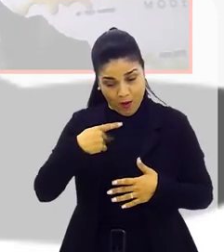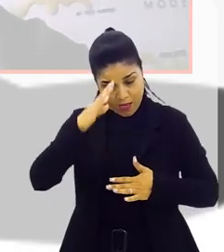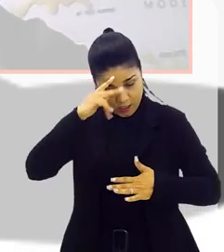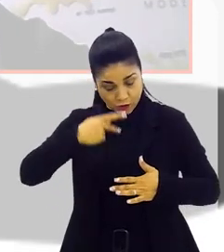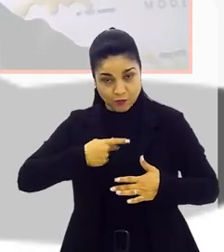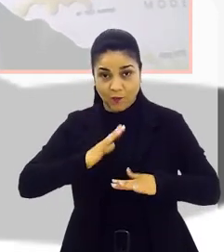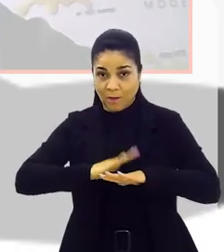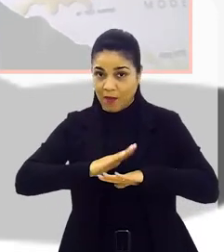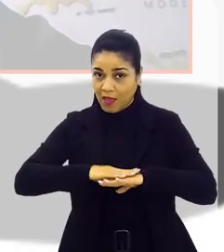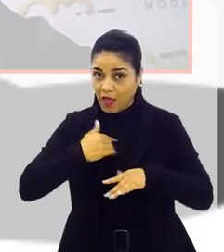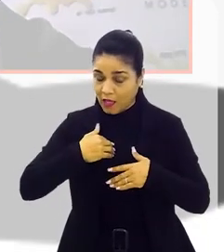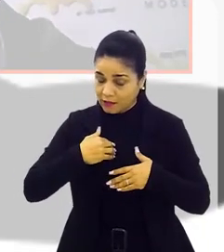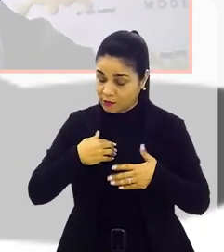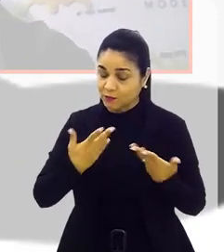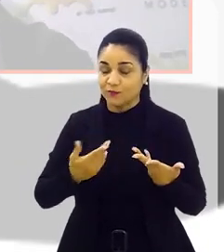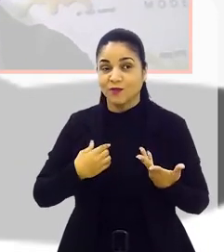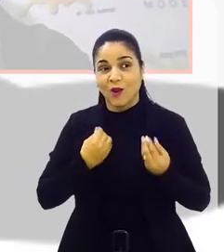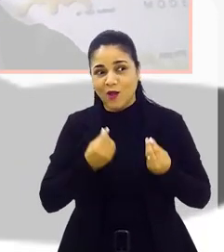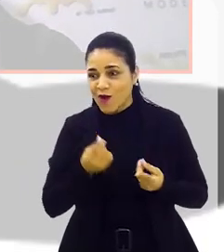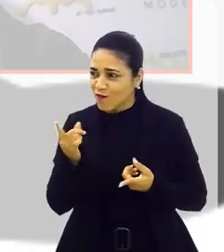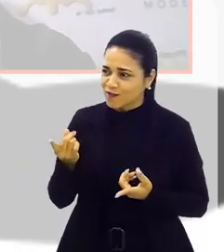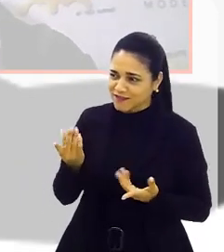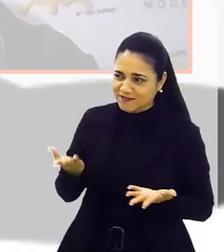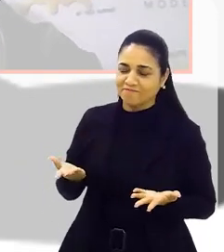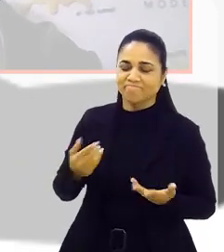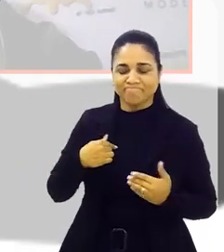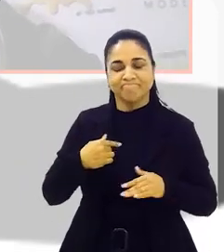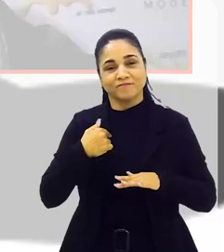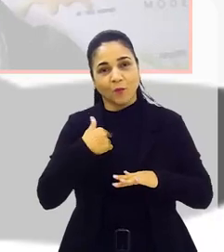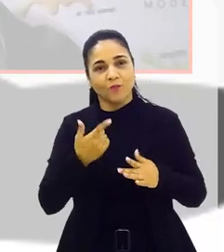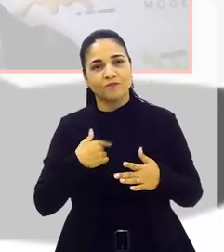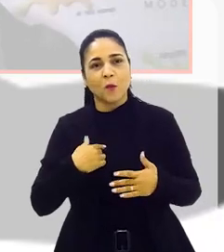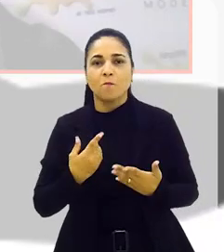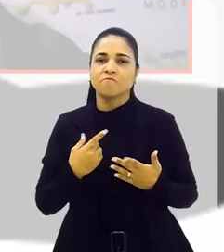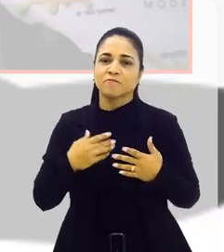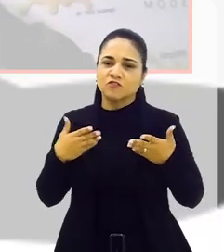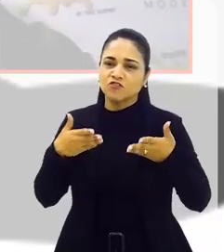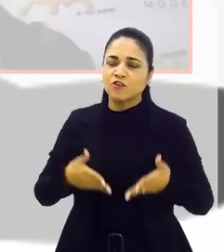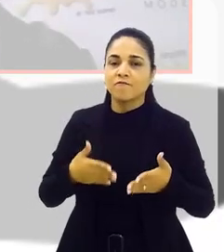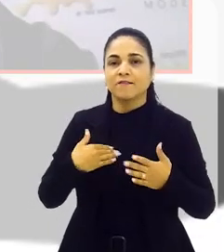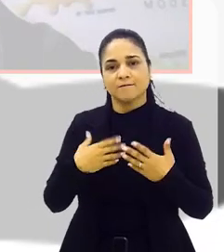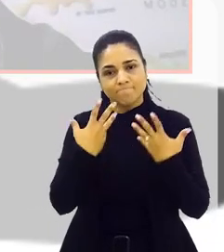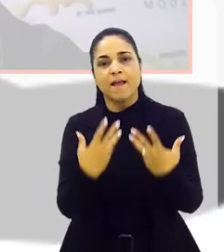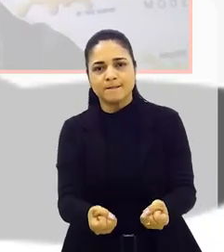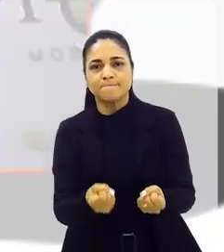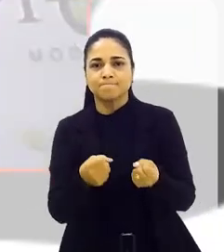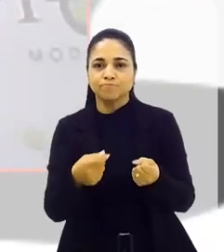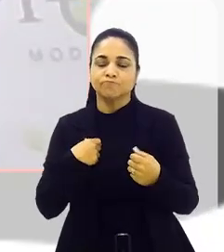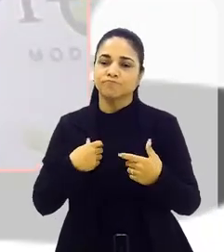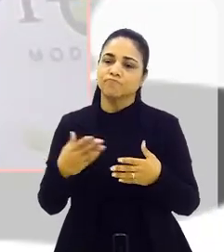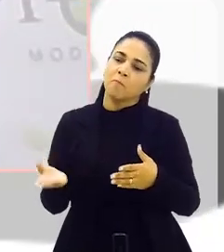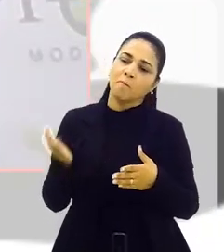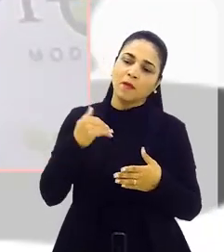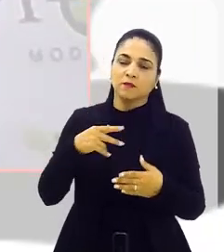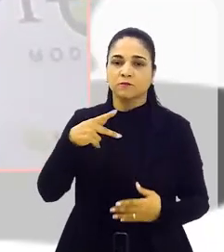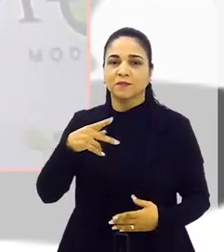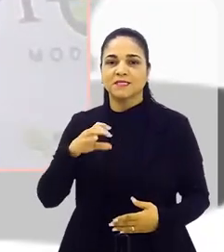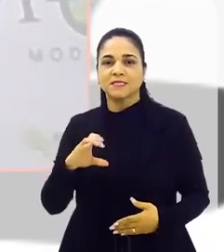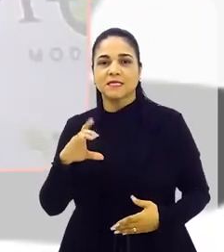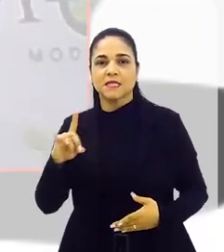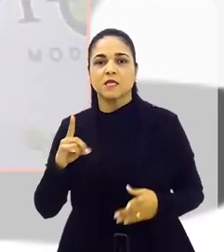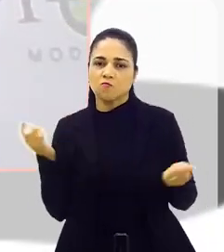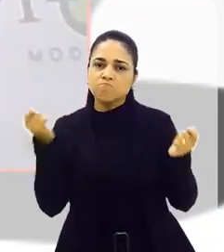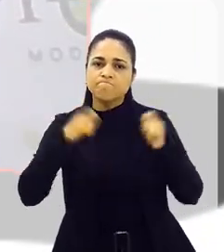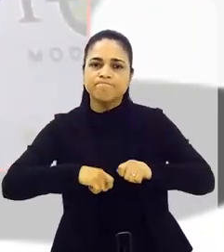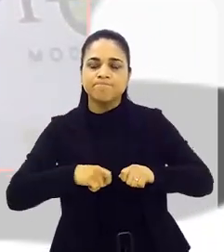E quando Você, cheguei né? lá, Você. logo eu. Aí eu cheguei lá e falei assim: topo, pode mandar a galera que eu